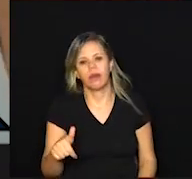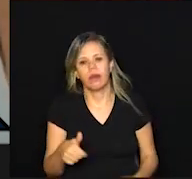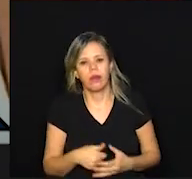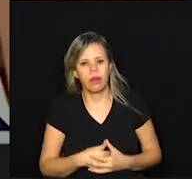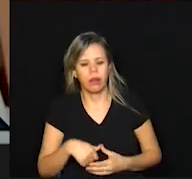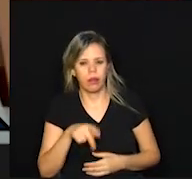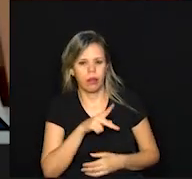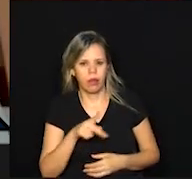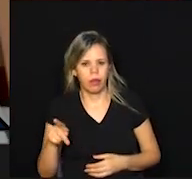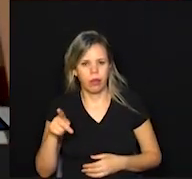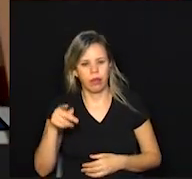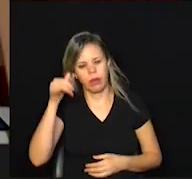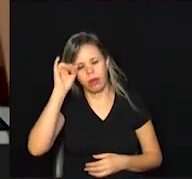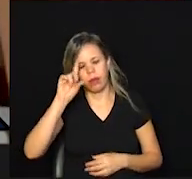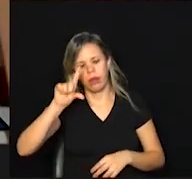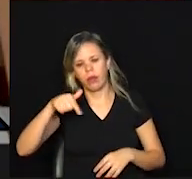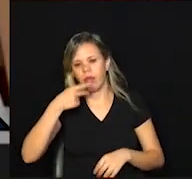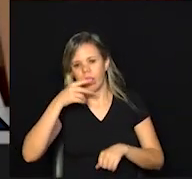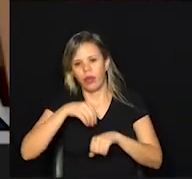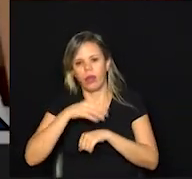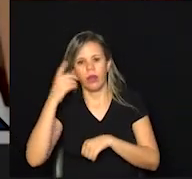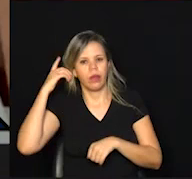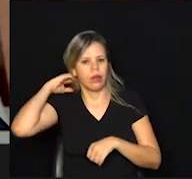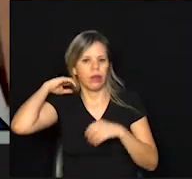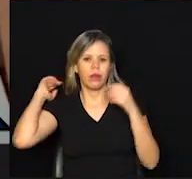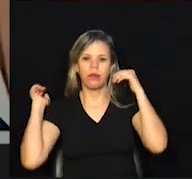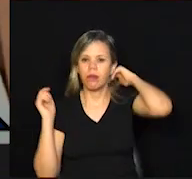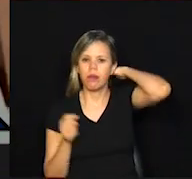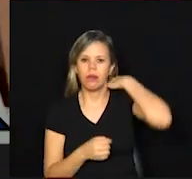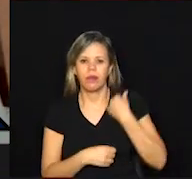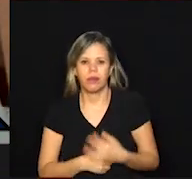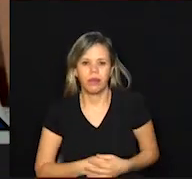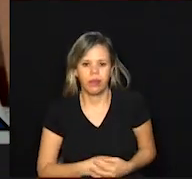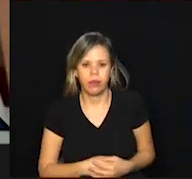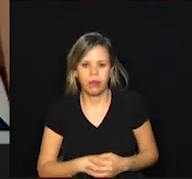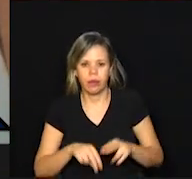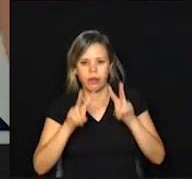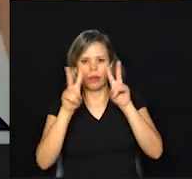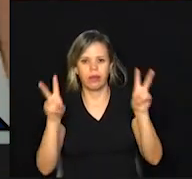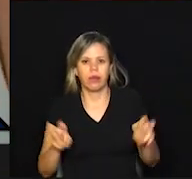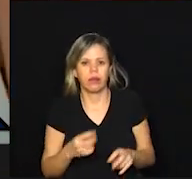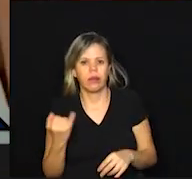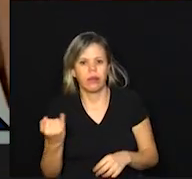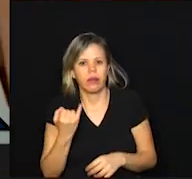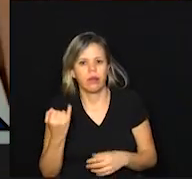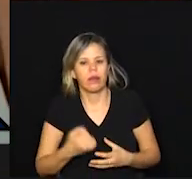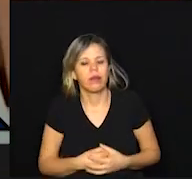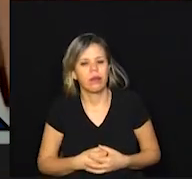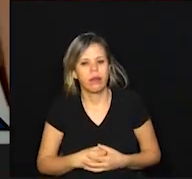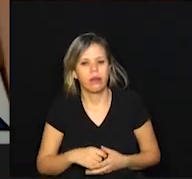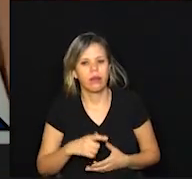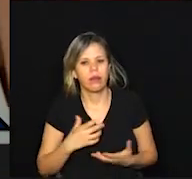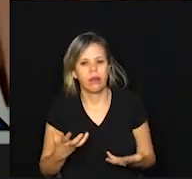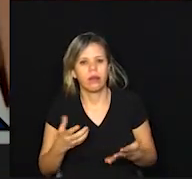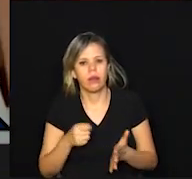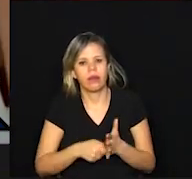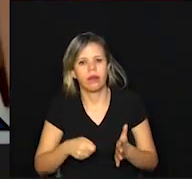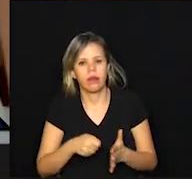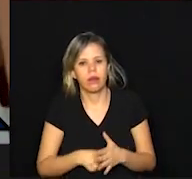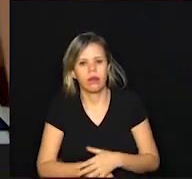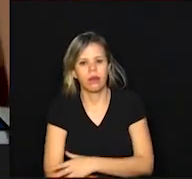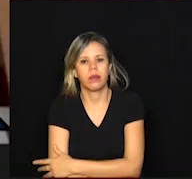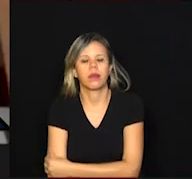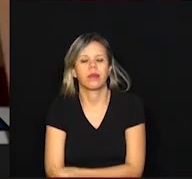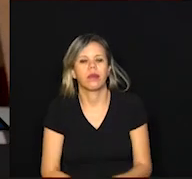presidente Paulo Búfalo já vai trazer alguns encaminhamentos mas Considero que esse tema é um tema muito importante que a gente deve encampar